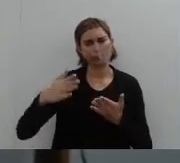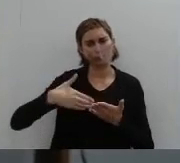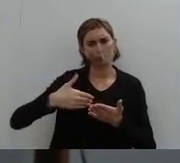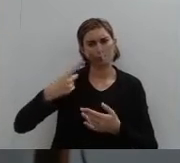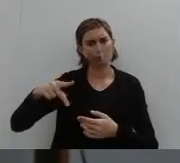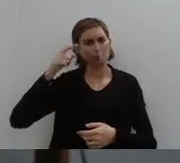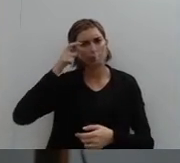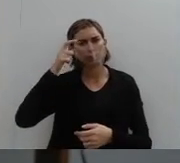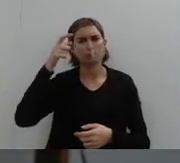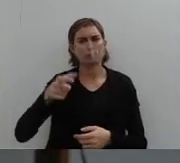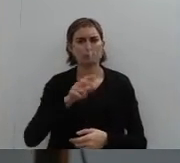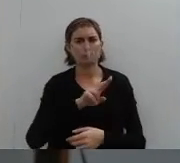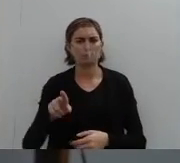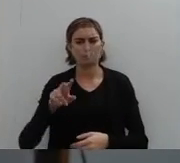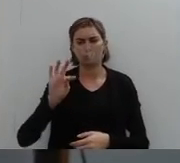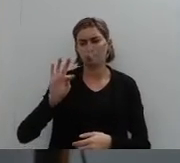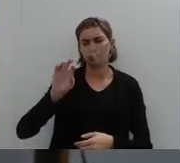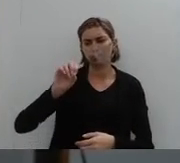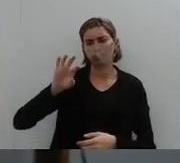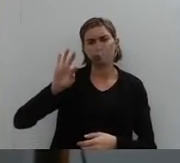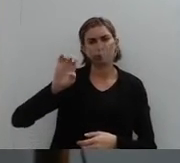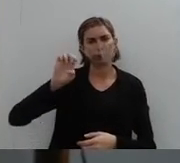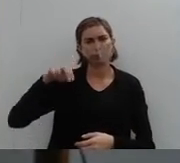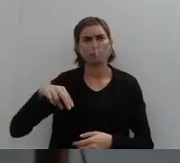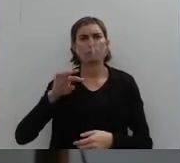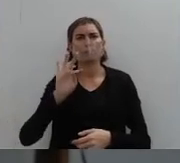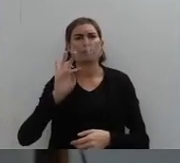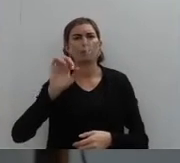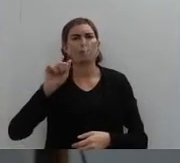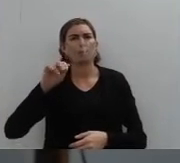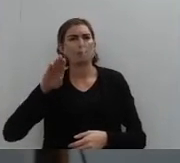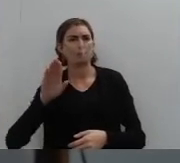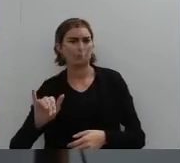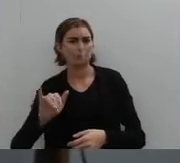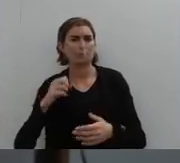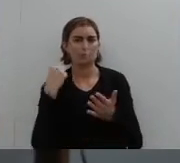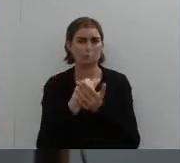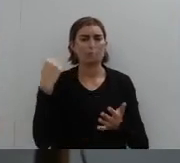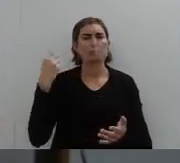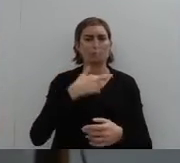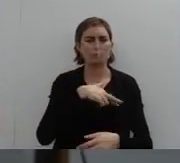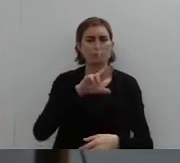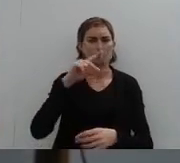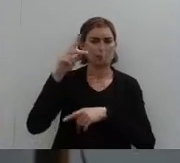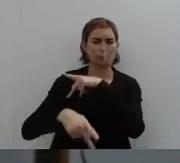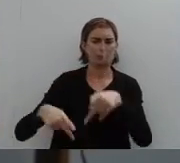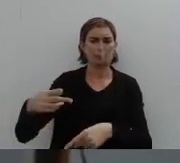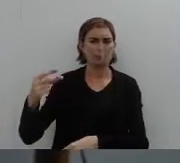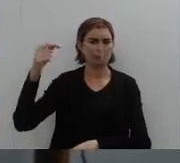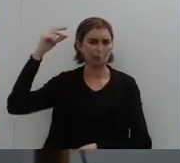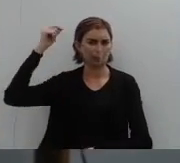muito interessante, chamado Totem e Tabu. Totem é um símbolo religioso dos povos mais antigos,